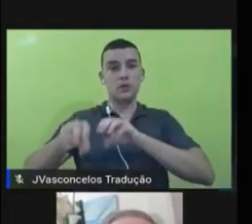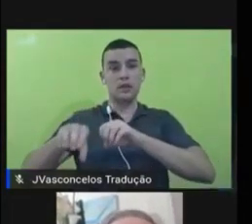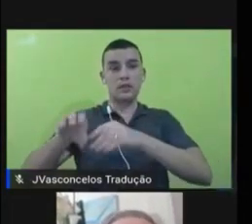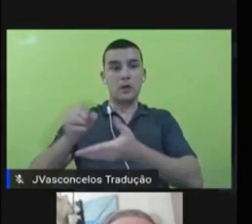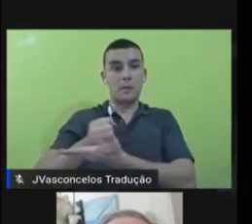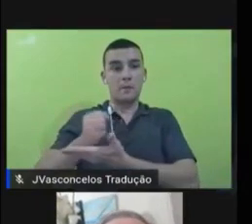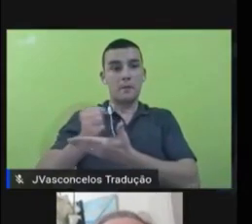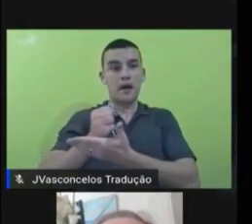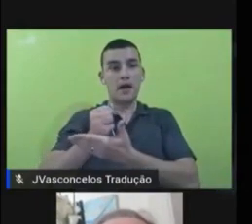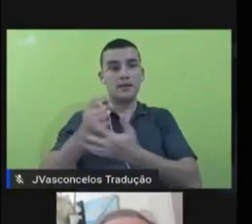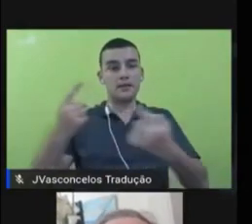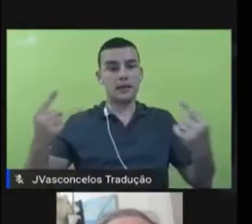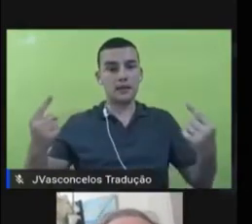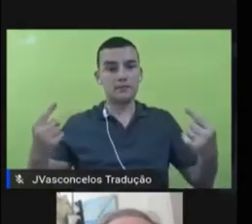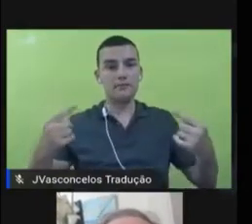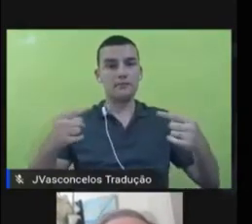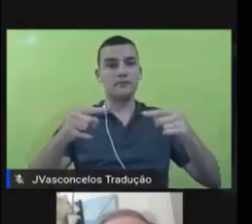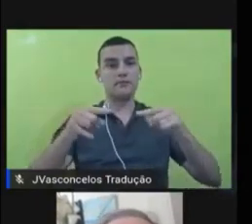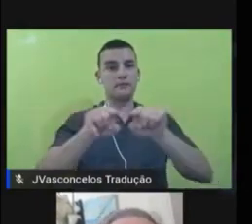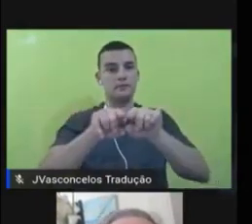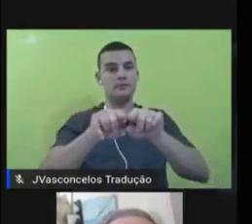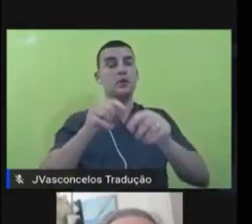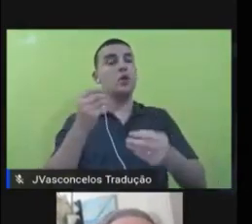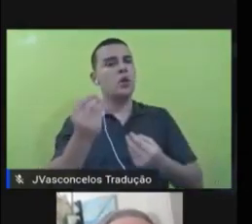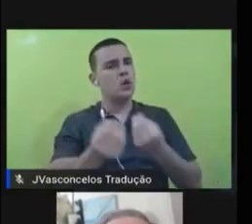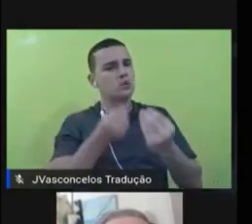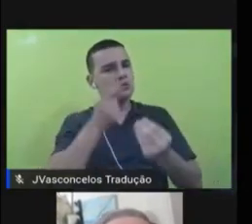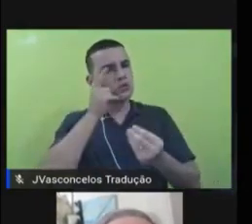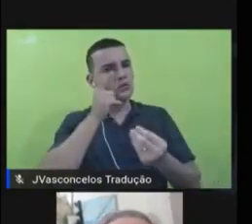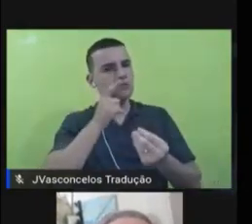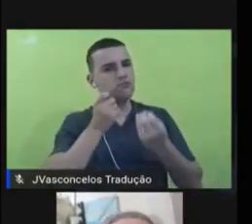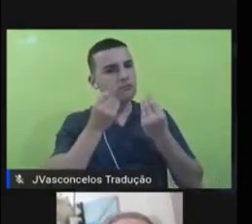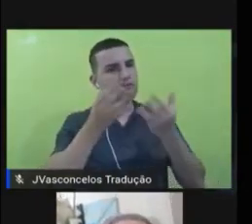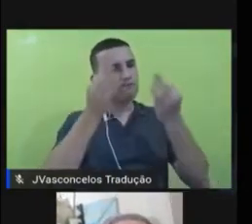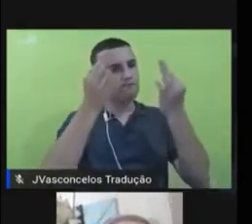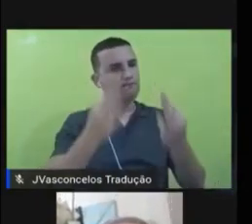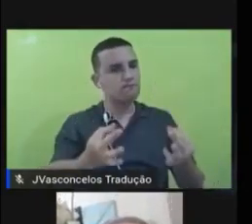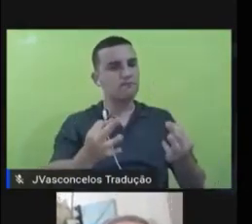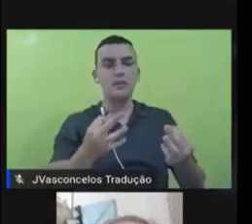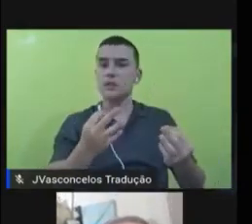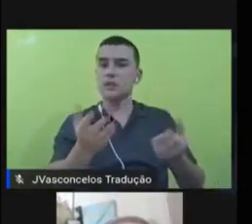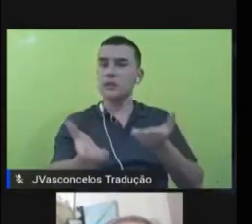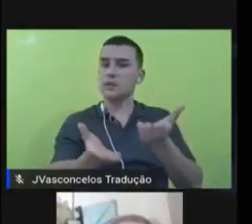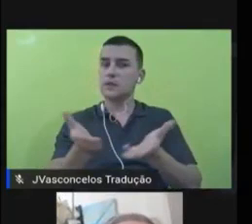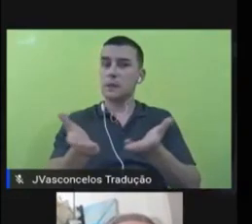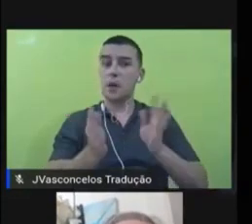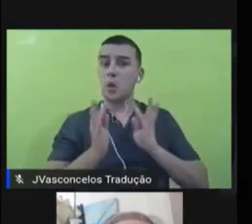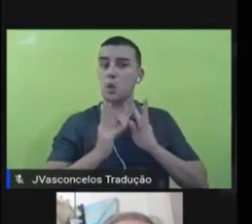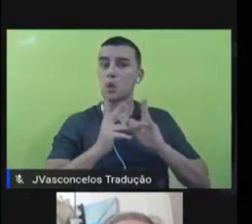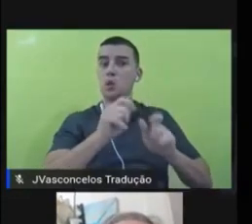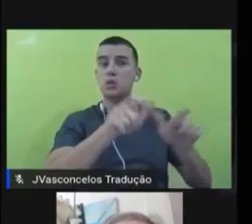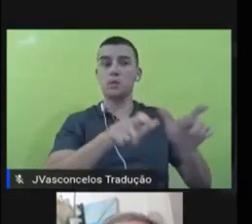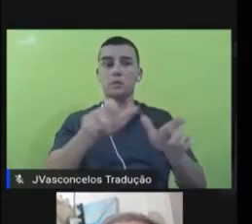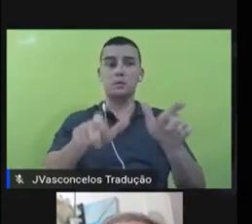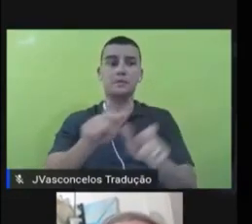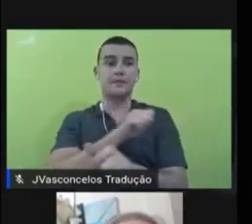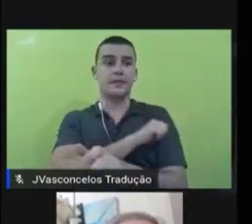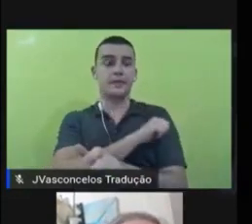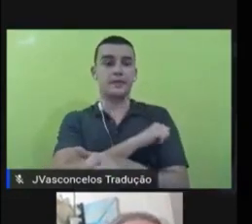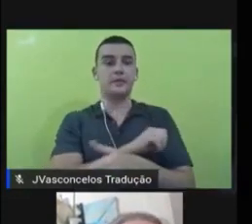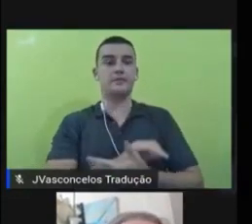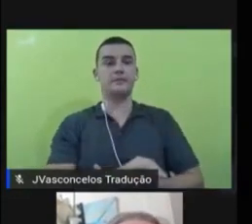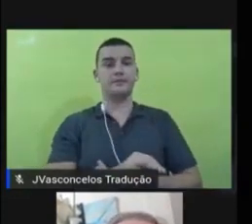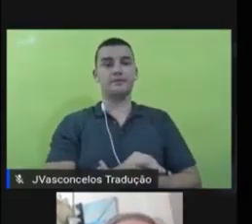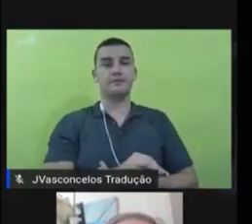no sentido de poder garantir esse atendimento para todos os alunos. Então, nós temos a